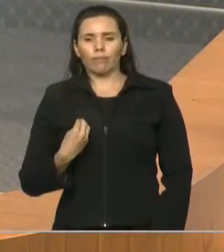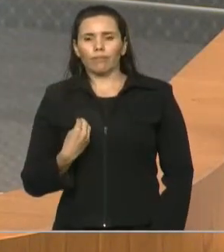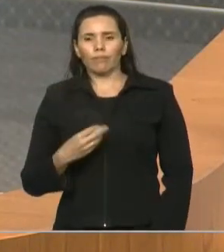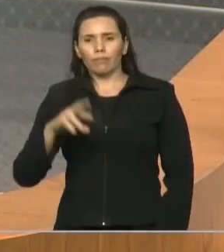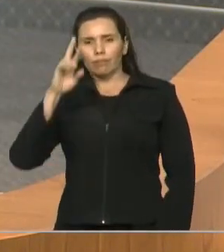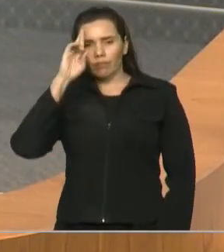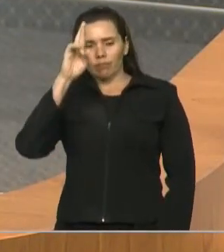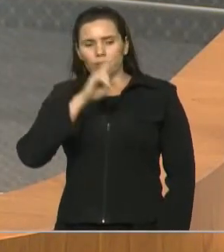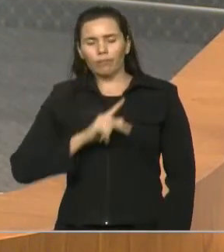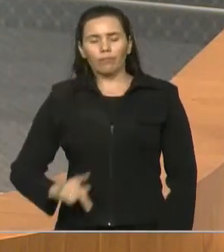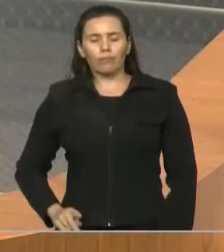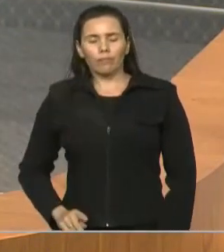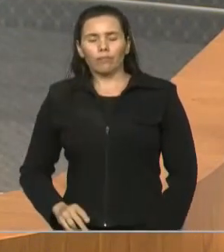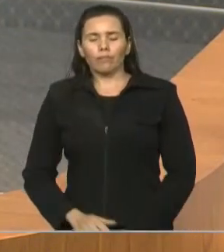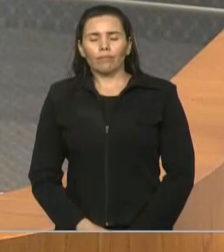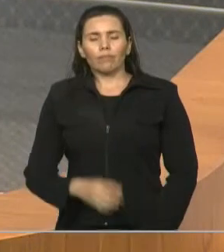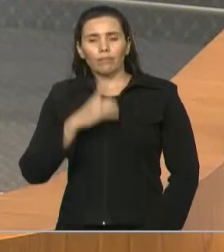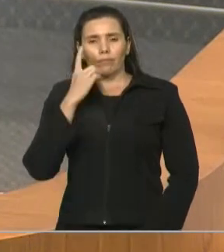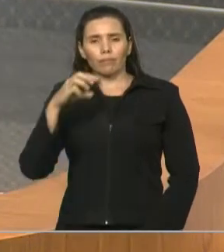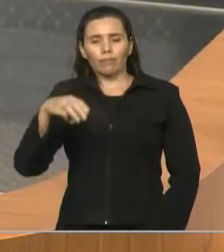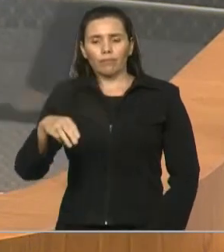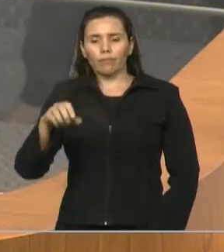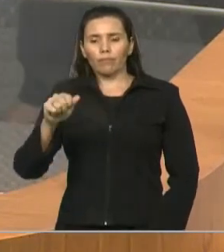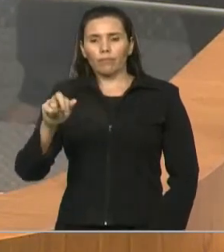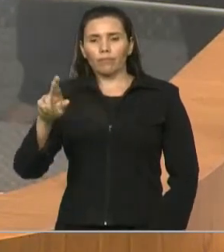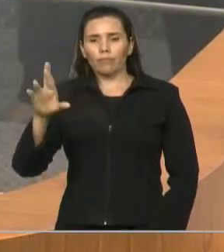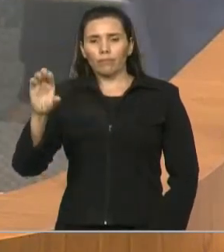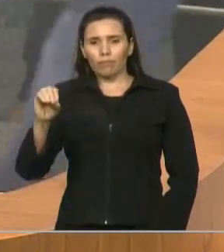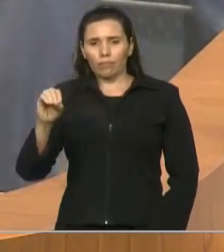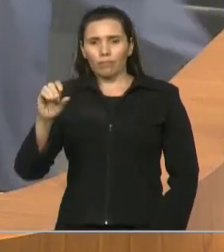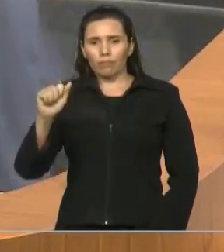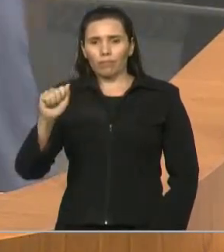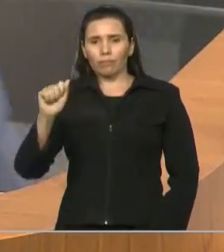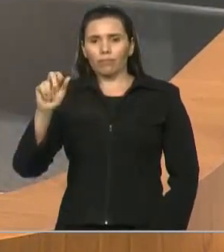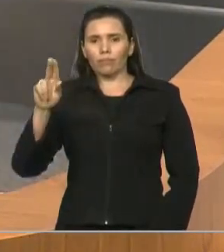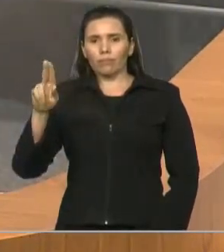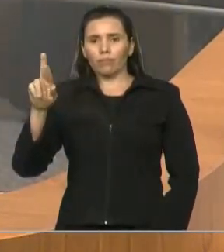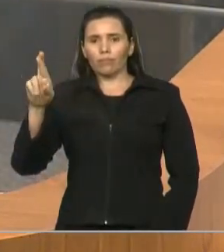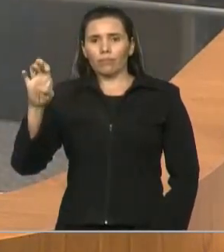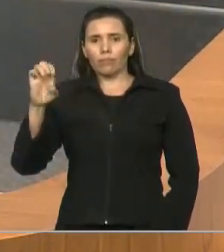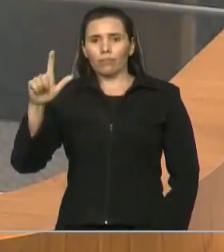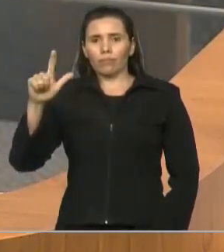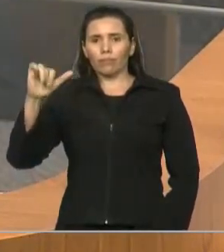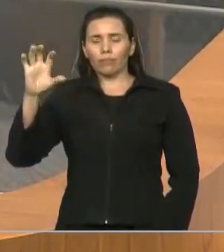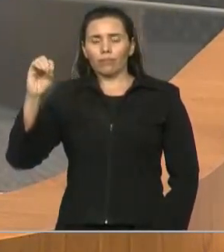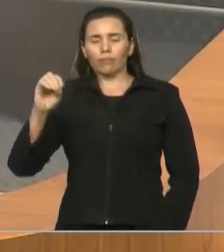Presidente Marco Aurélio, temos acompanhado pelos meios de comunicação